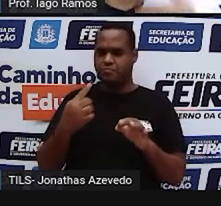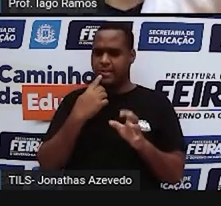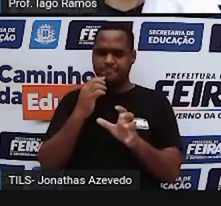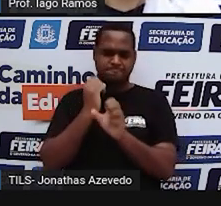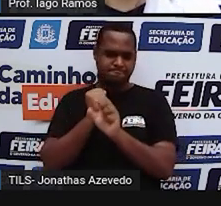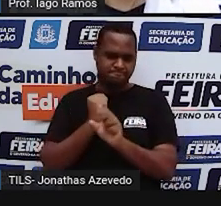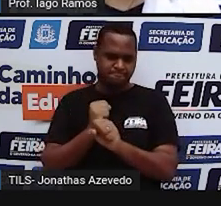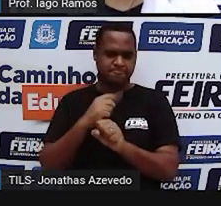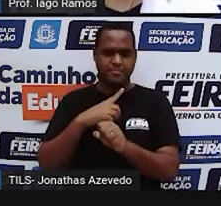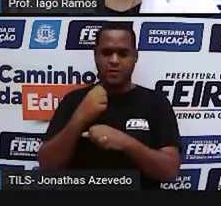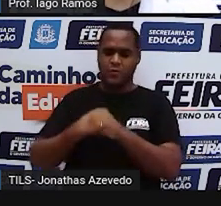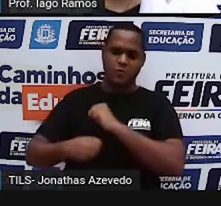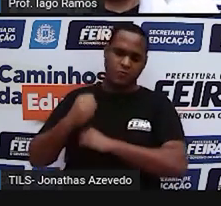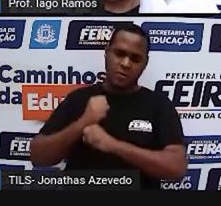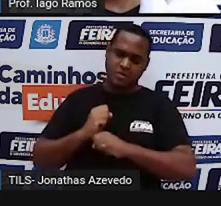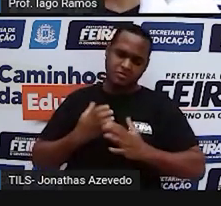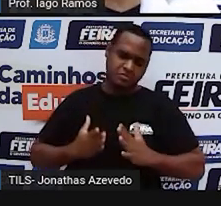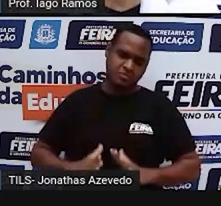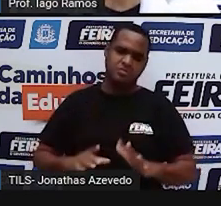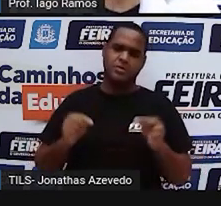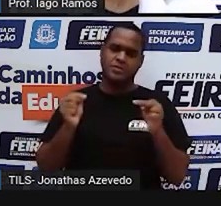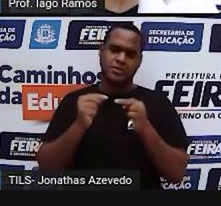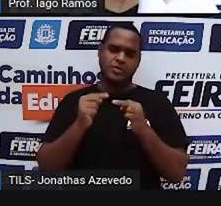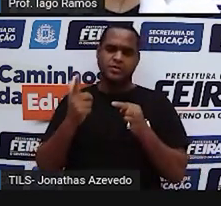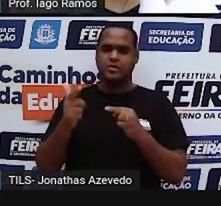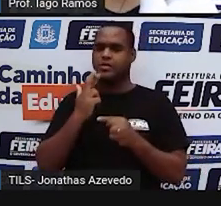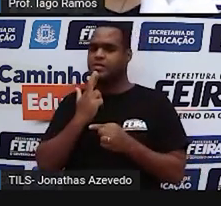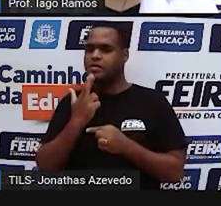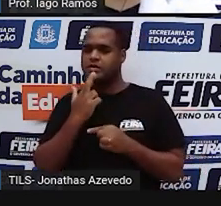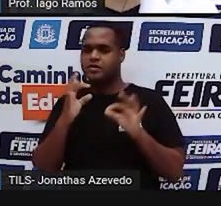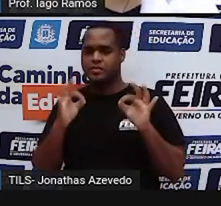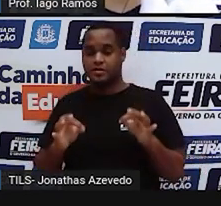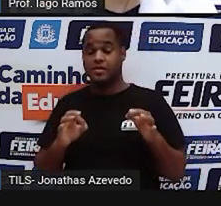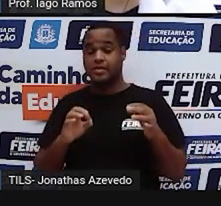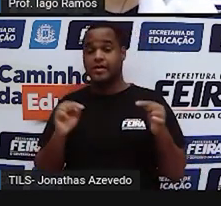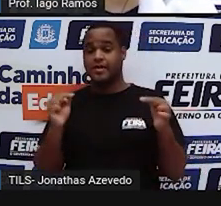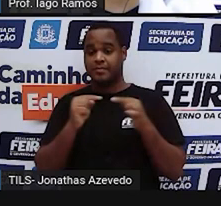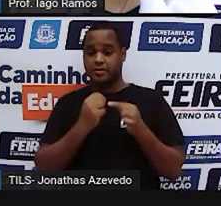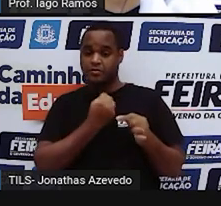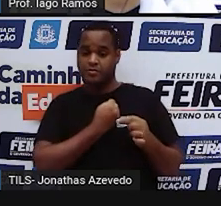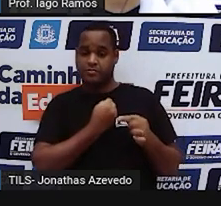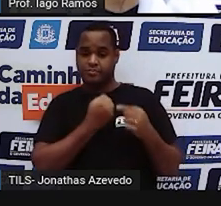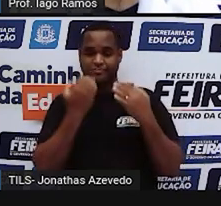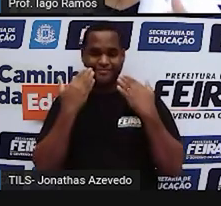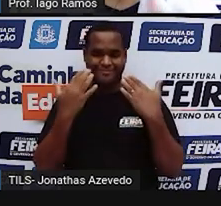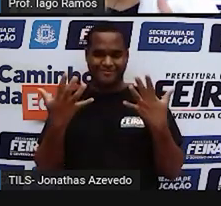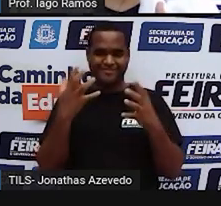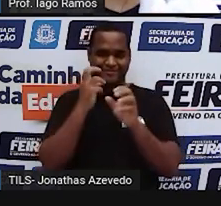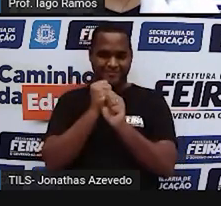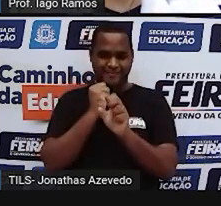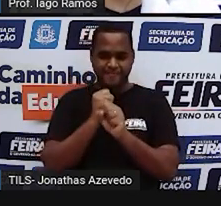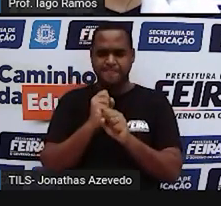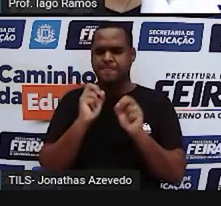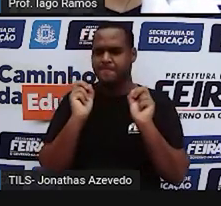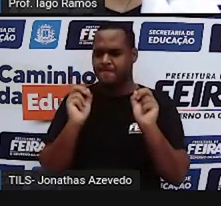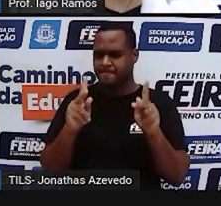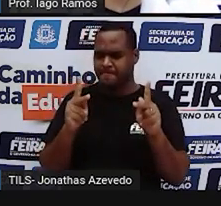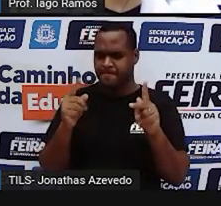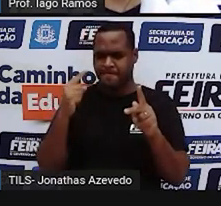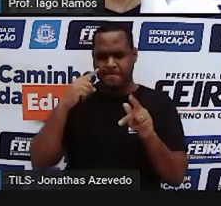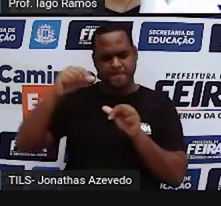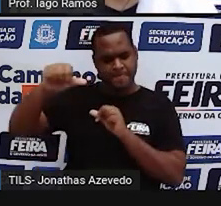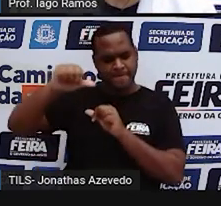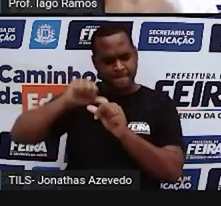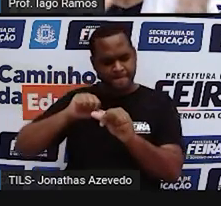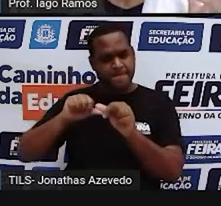uma quantidade o ano de nascimento pode ser uma quantidade e o resultado ali é um número que representa a quantidade de tampão beleza sobre a variação